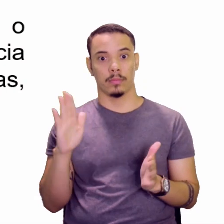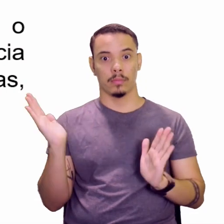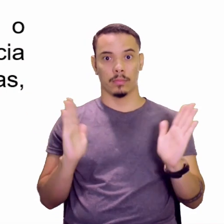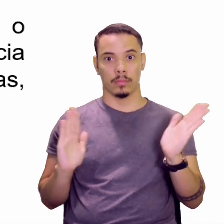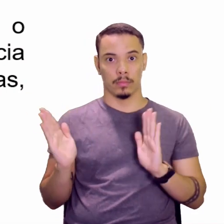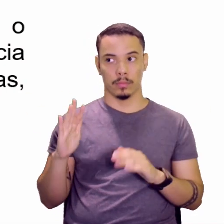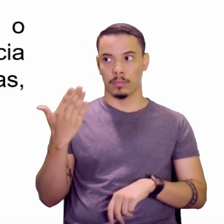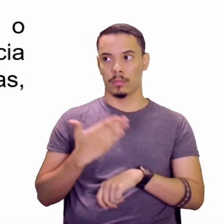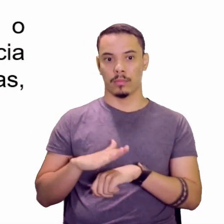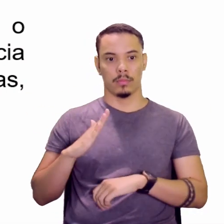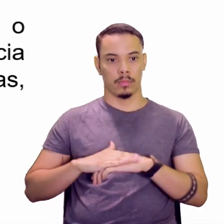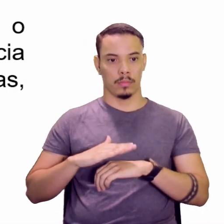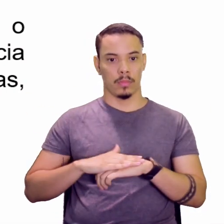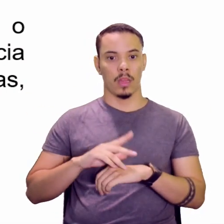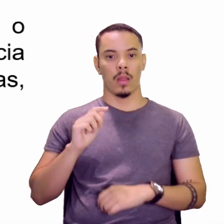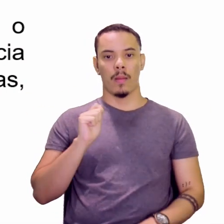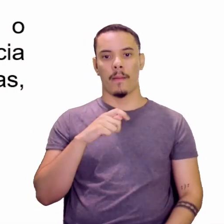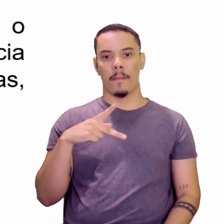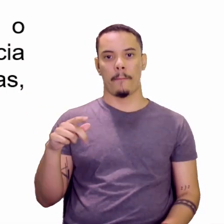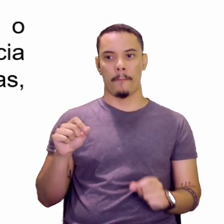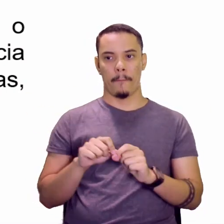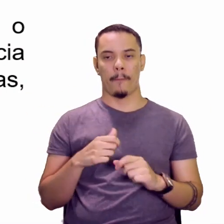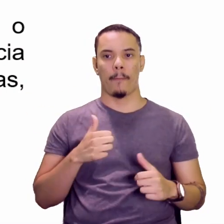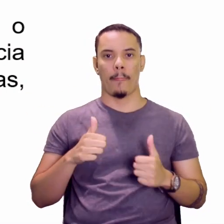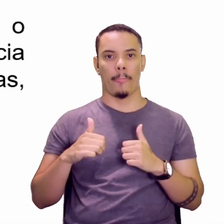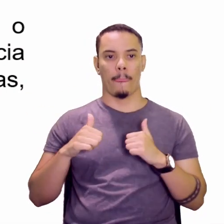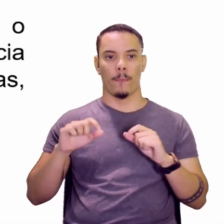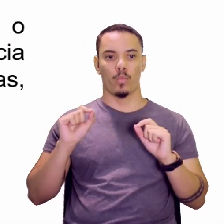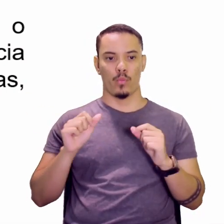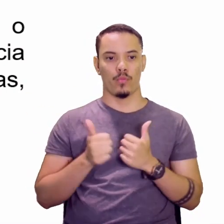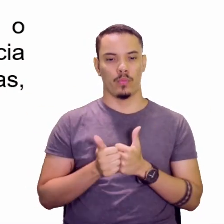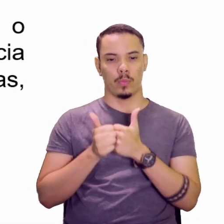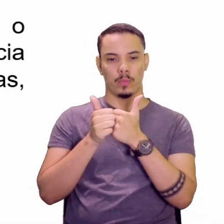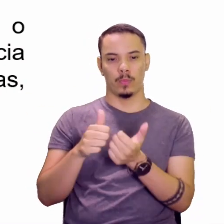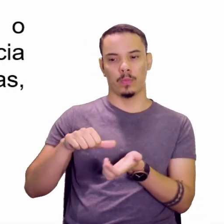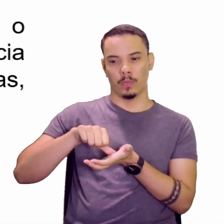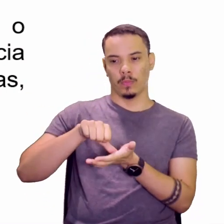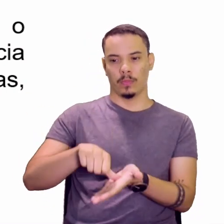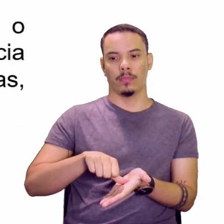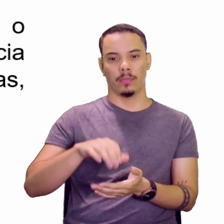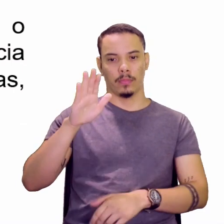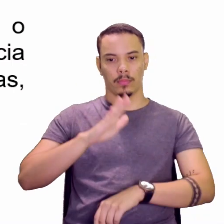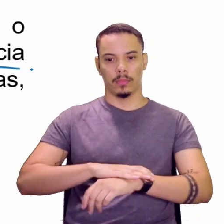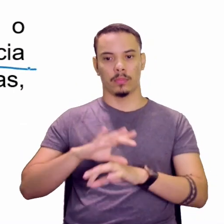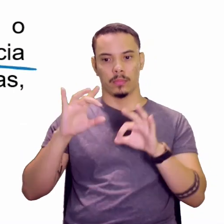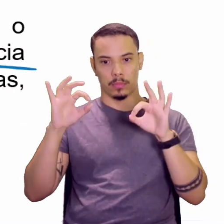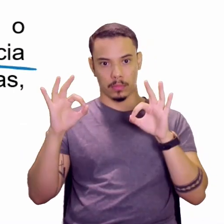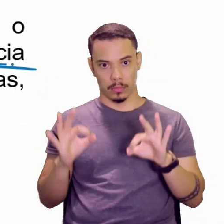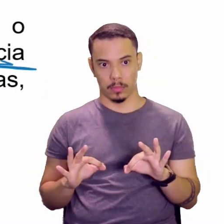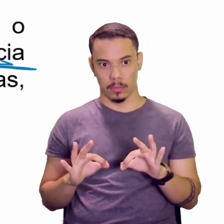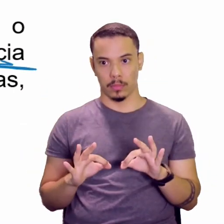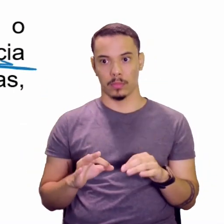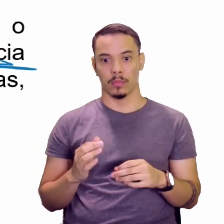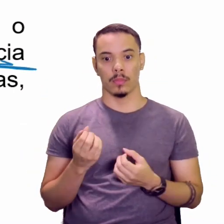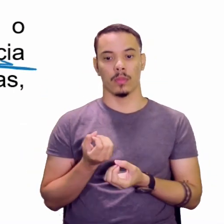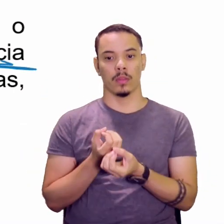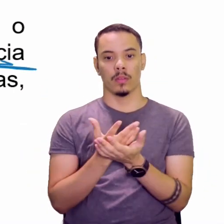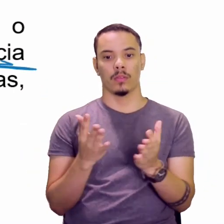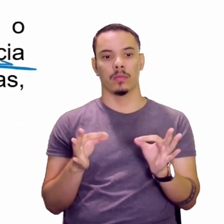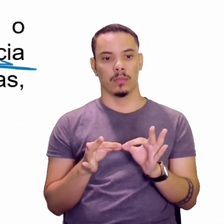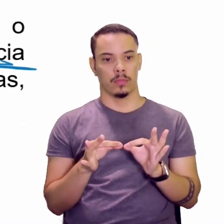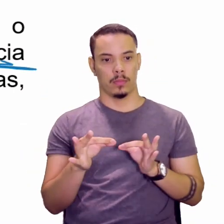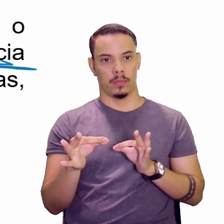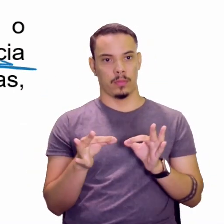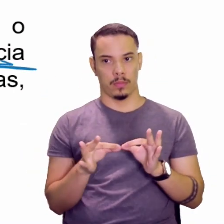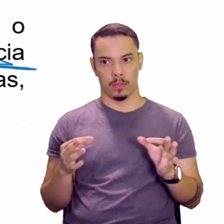seus exercícios, o app faz o monitoramento, pessoal, olha só, em tempo real e informa a distância